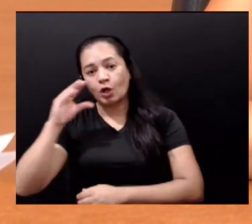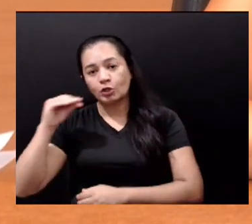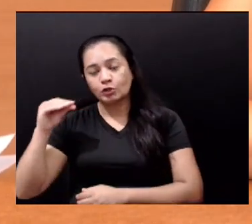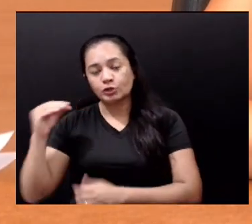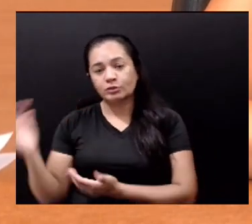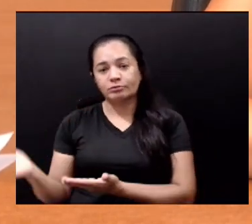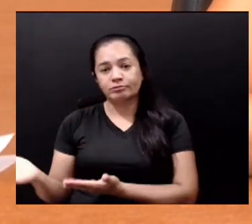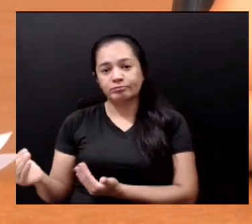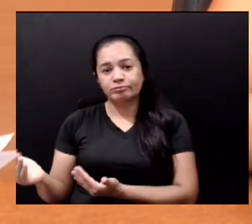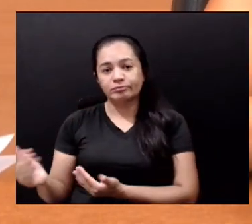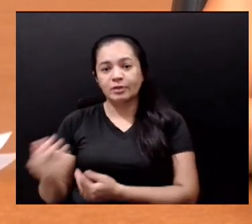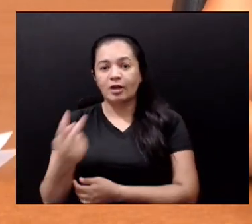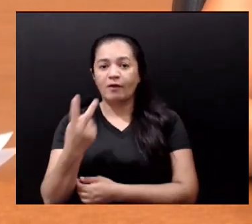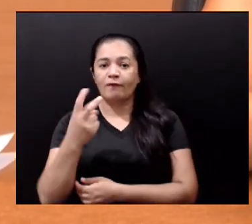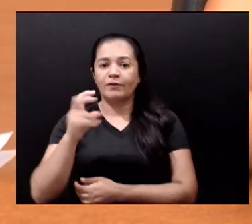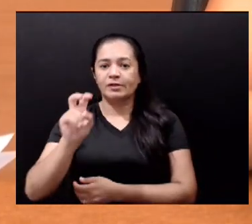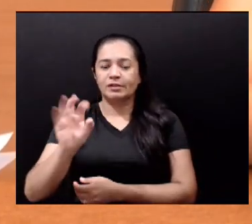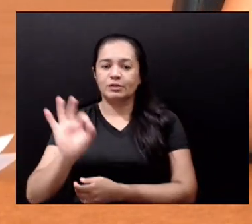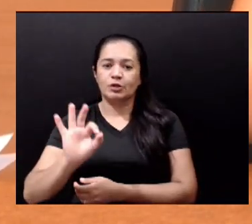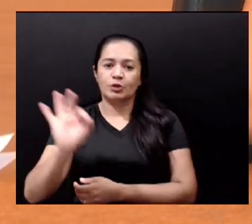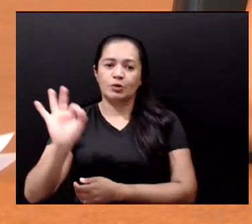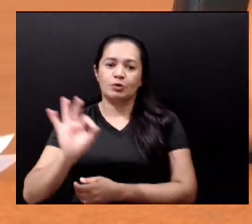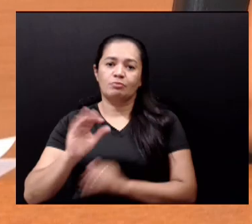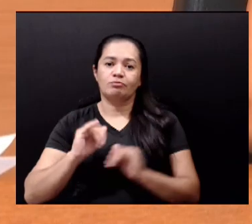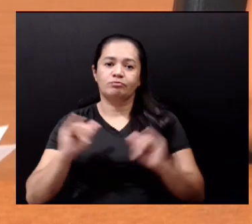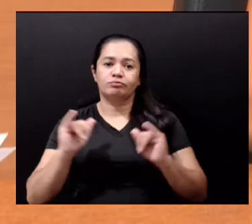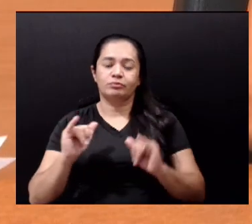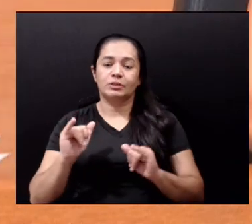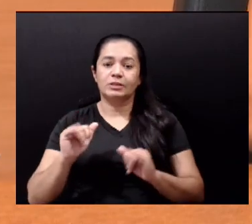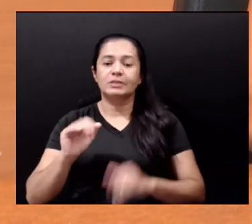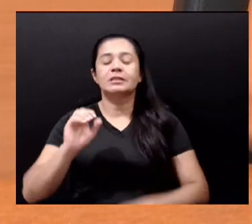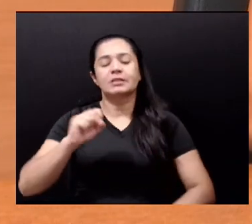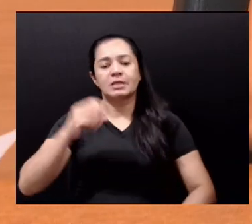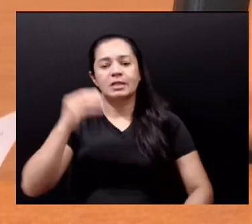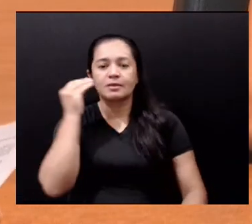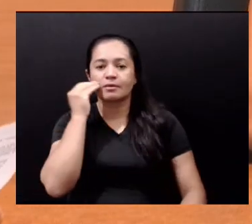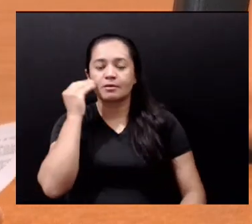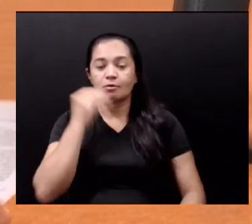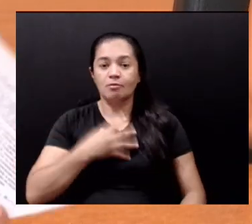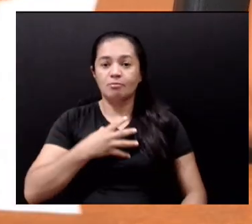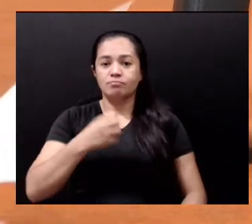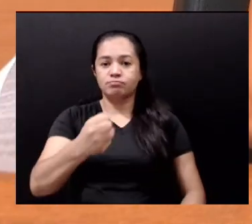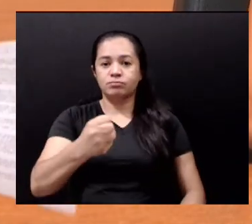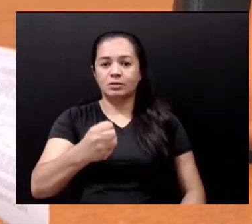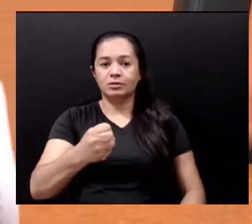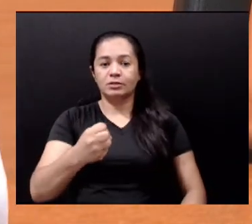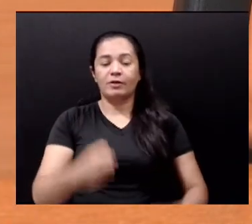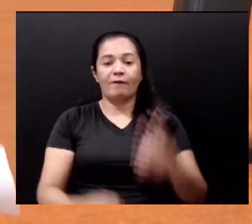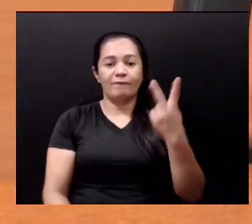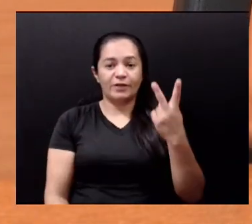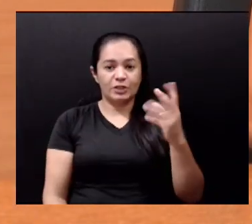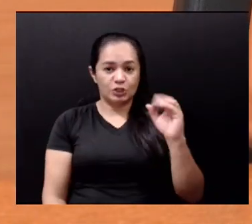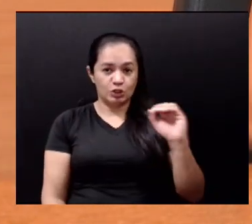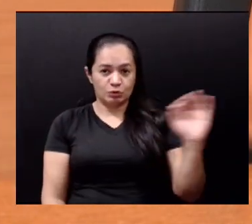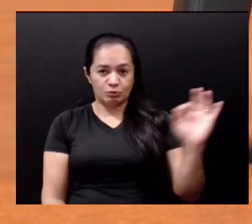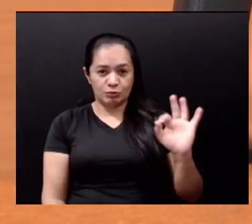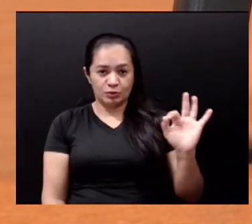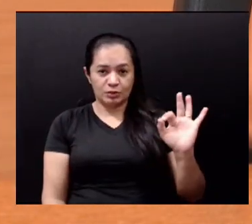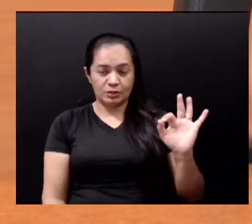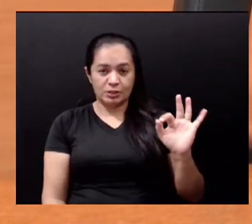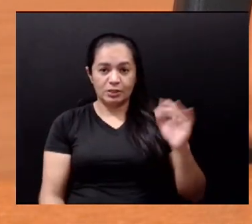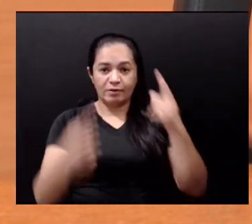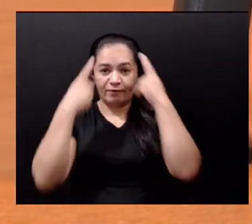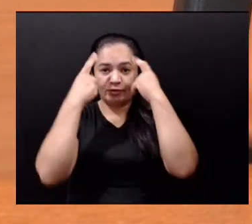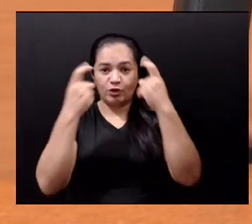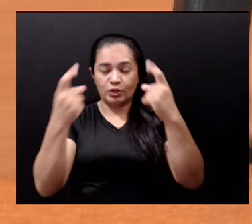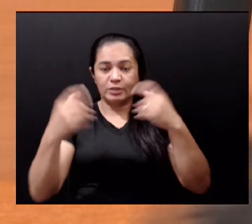25% das notificações são tentativas de suicídio e 20,7% é violência física e